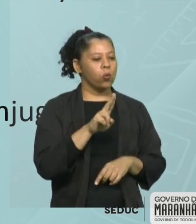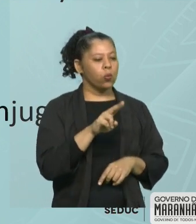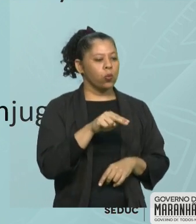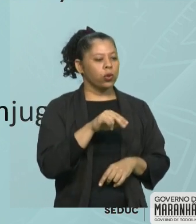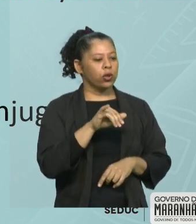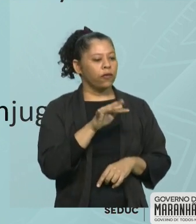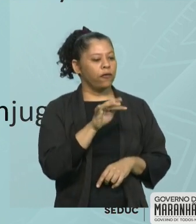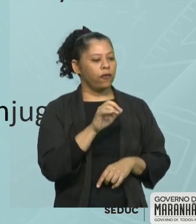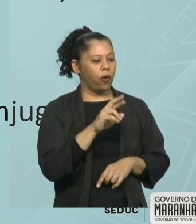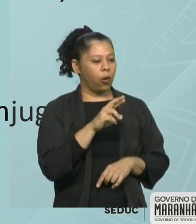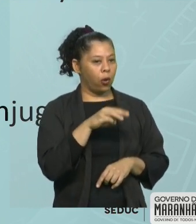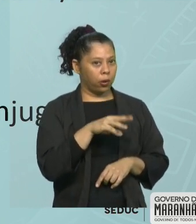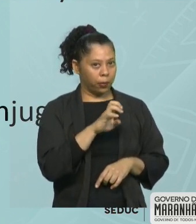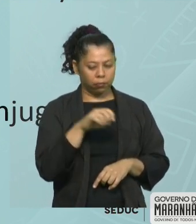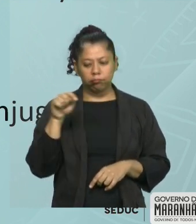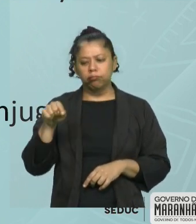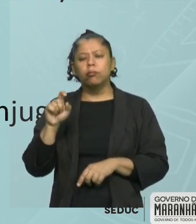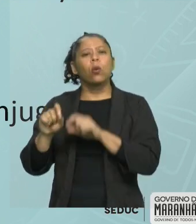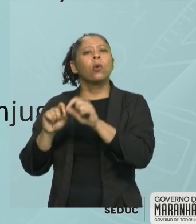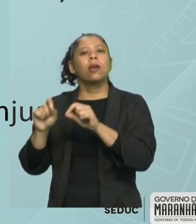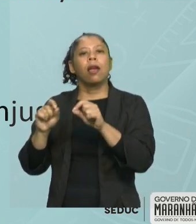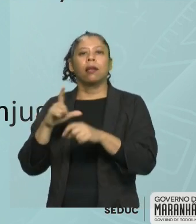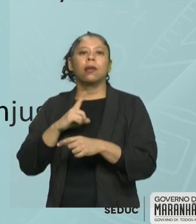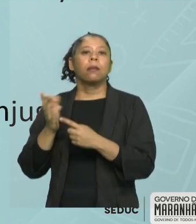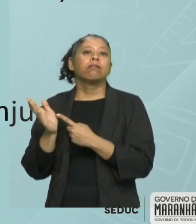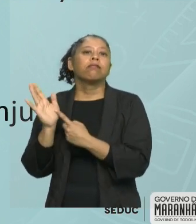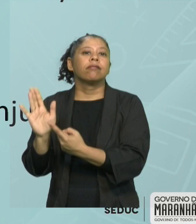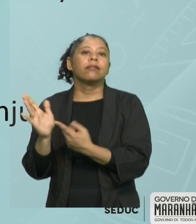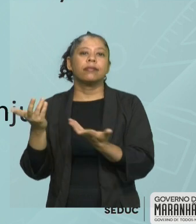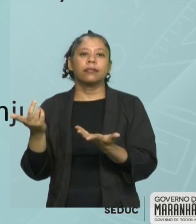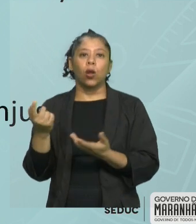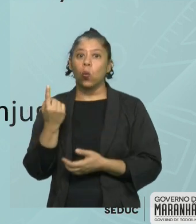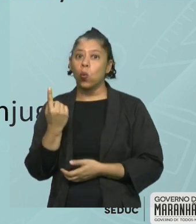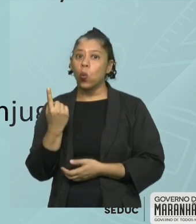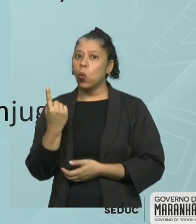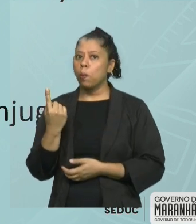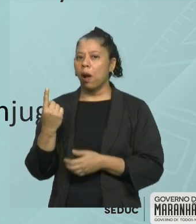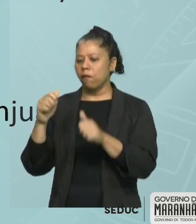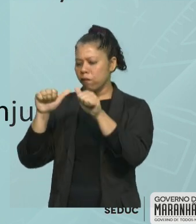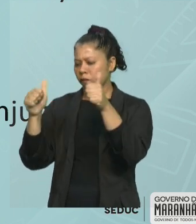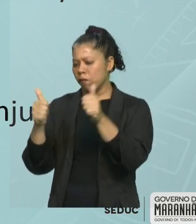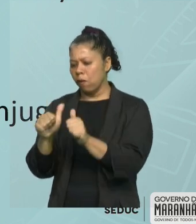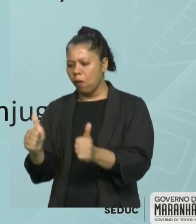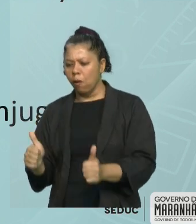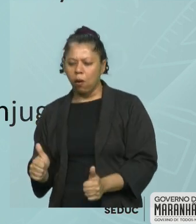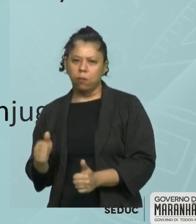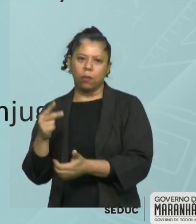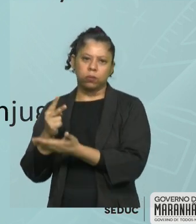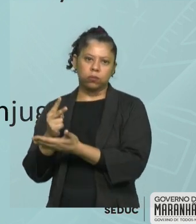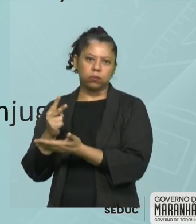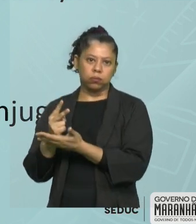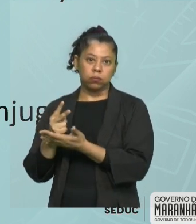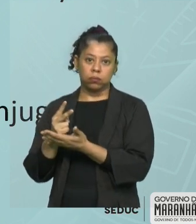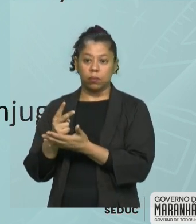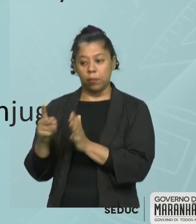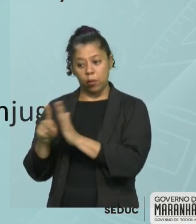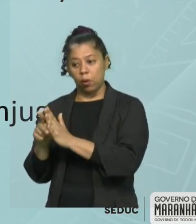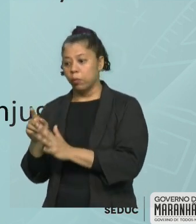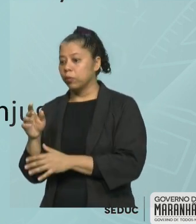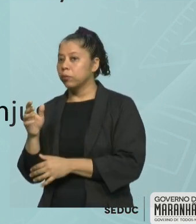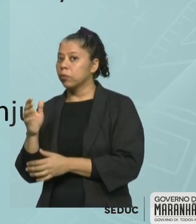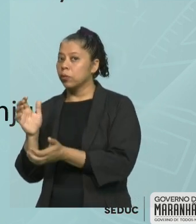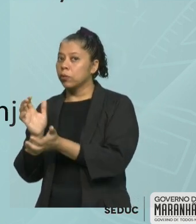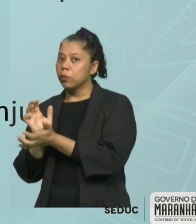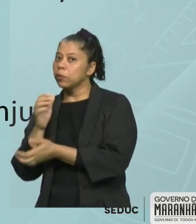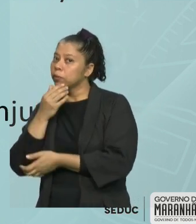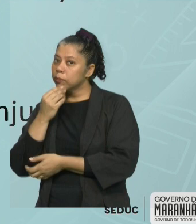Substantivos biformes são aqueles que vão apresentar uma forma específica para o masculino e para